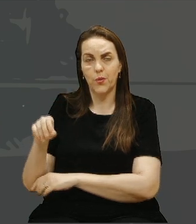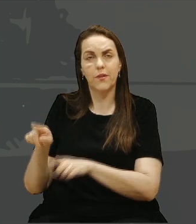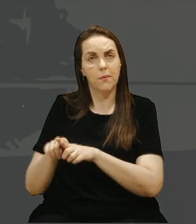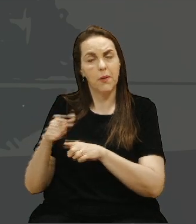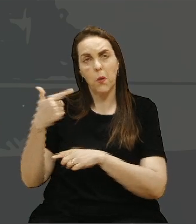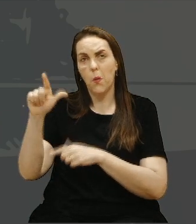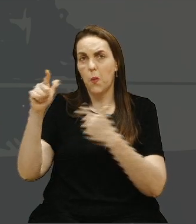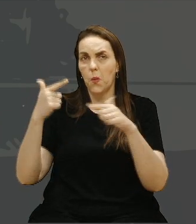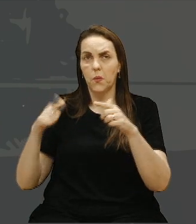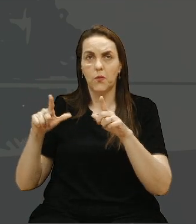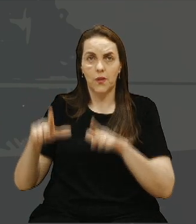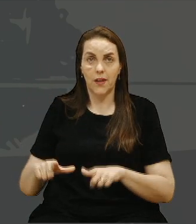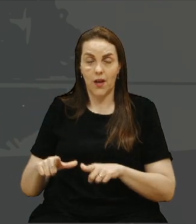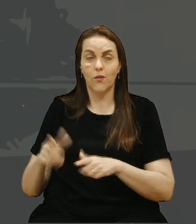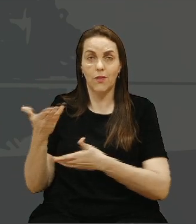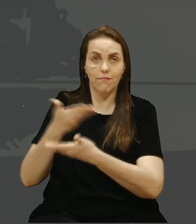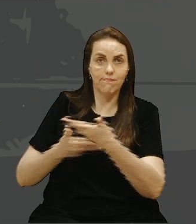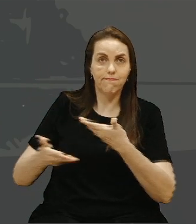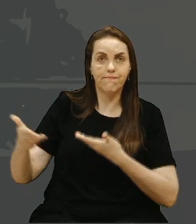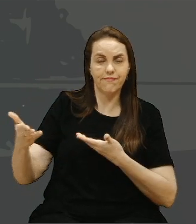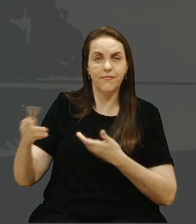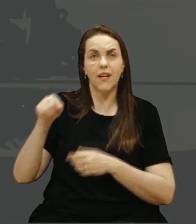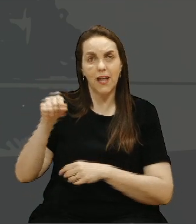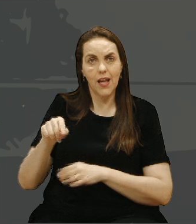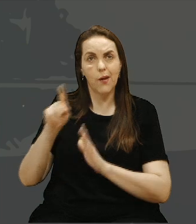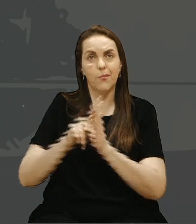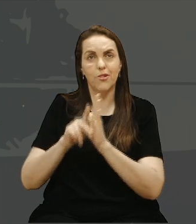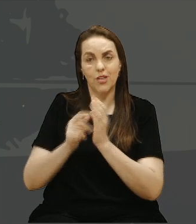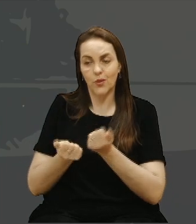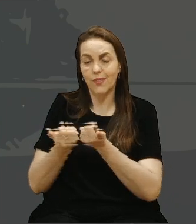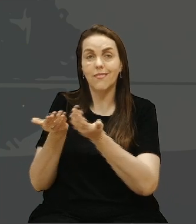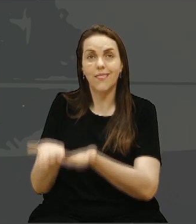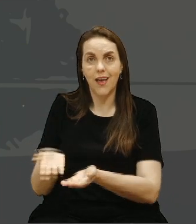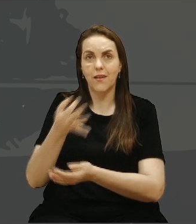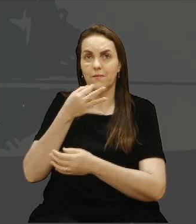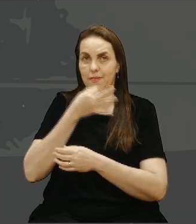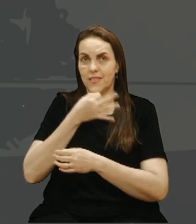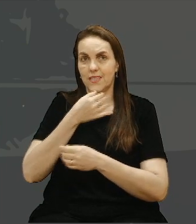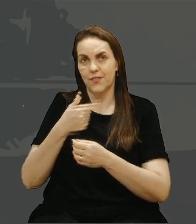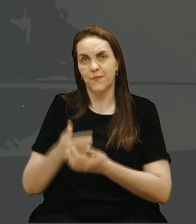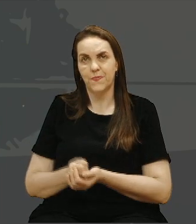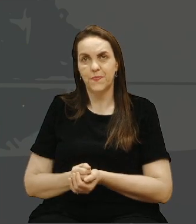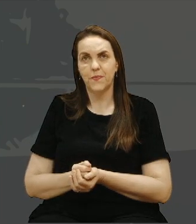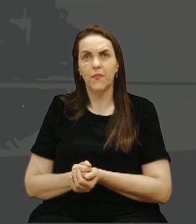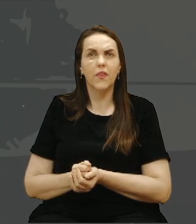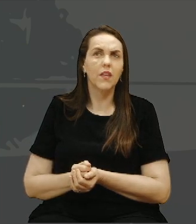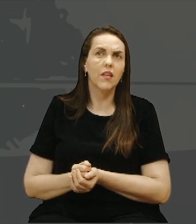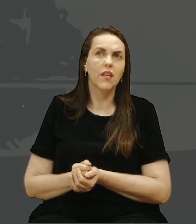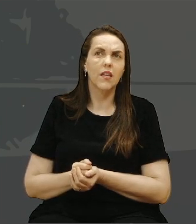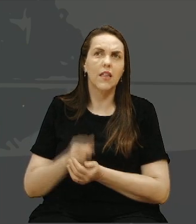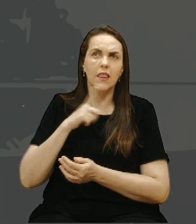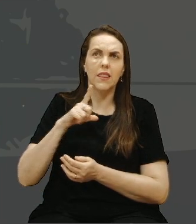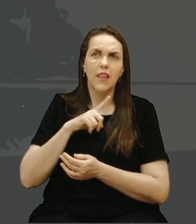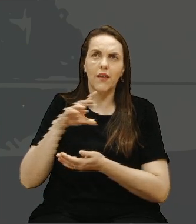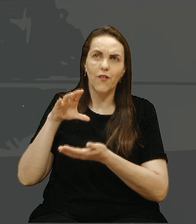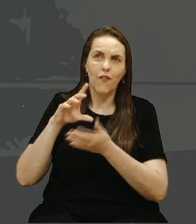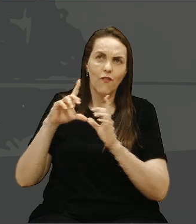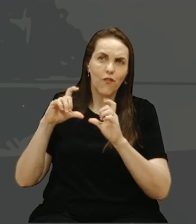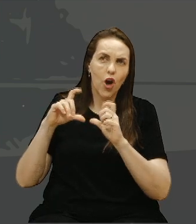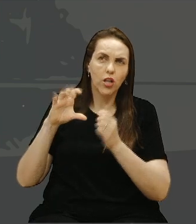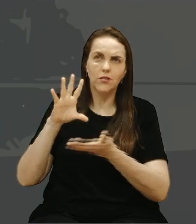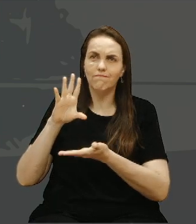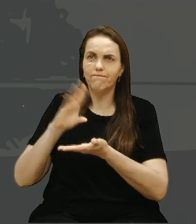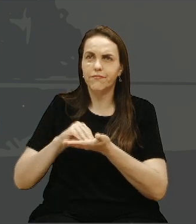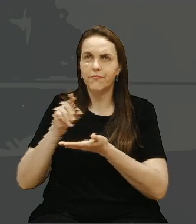município, né? É uma contraprestação que o projeto deixa dentro da nossa cidade. E aqui nós temos um registro das empresas que nós fomos até